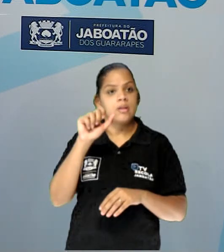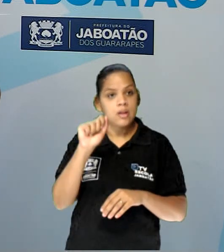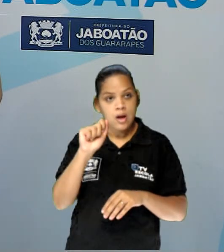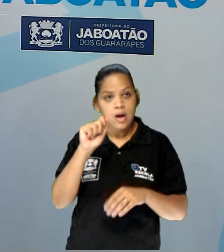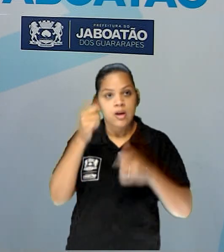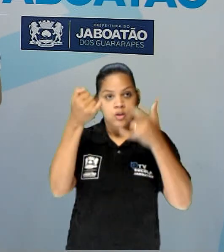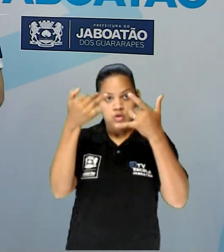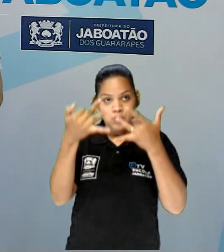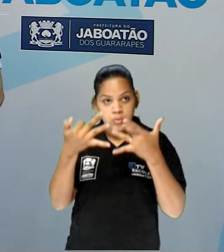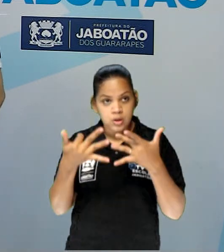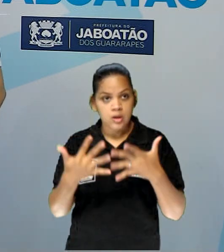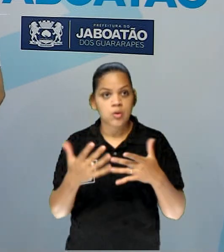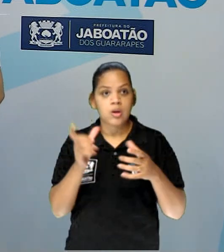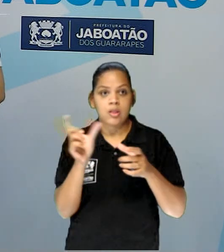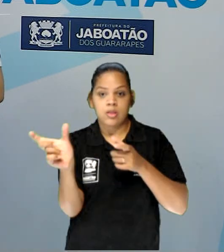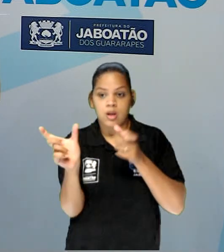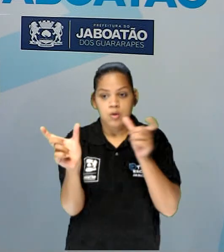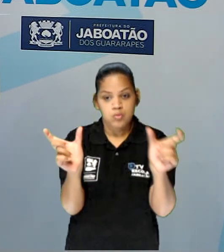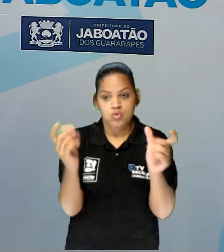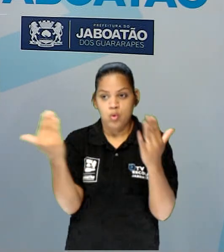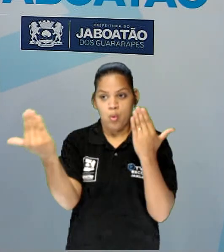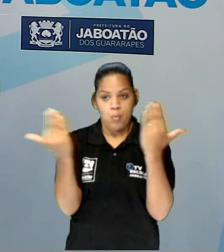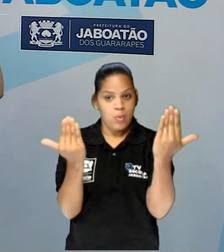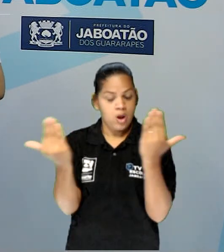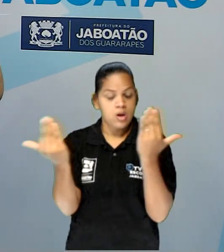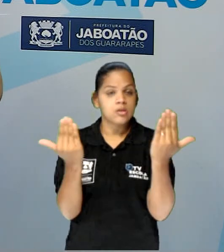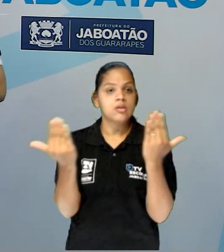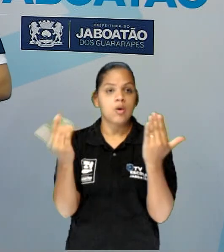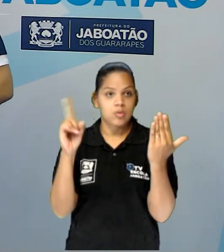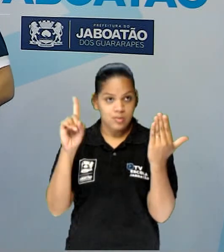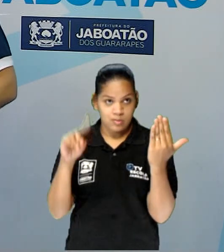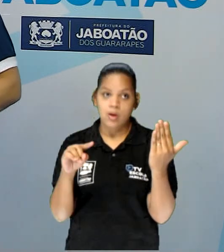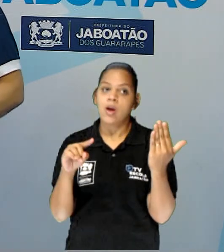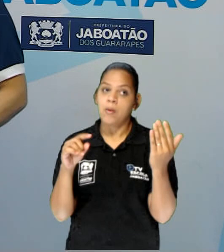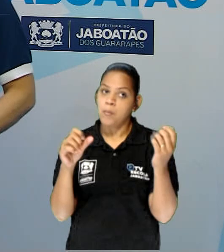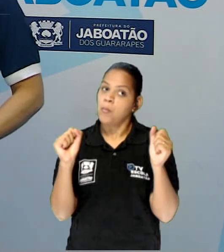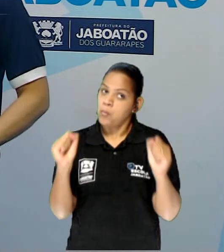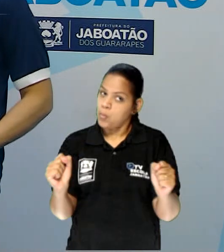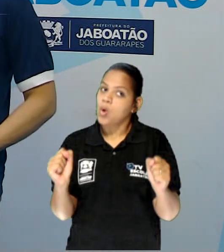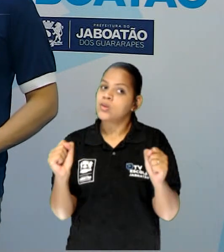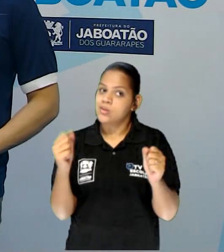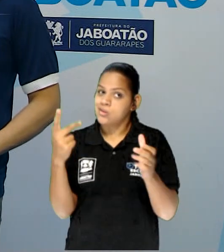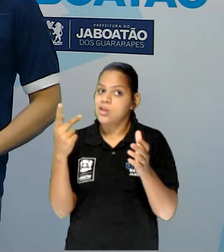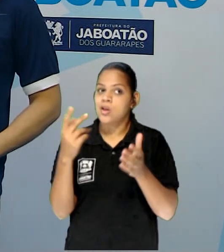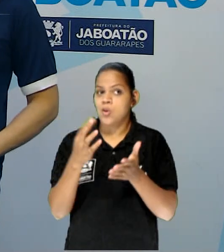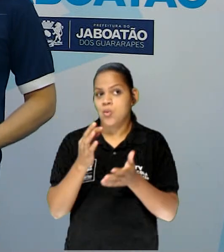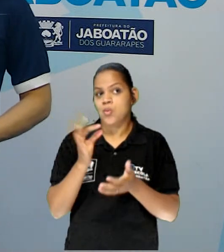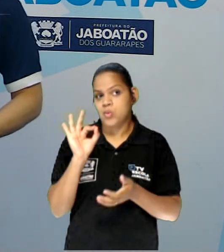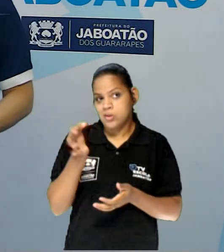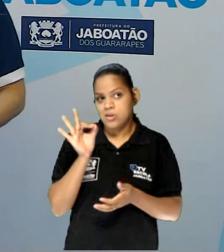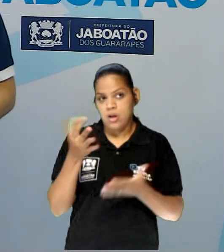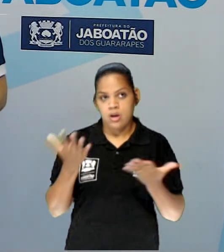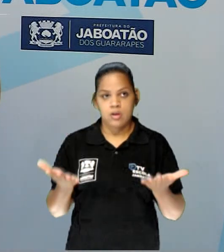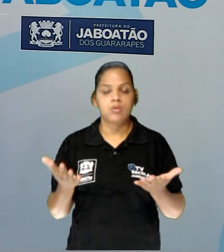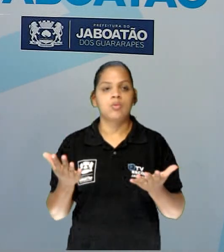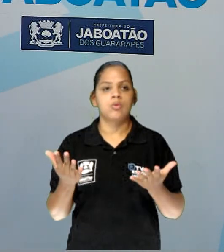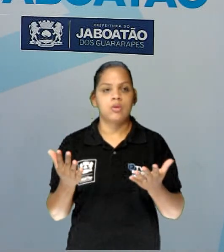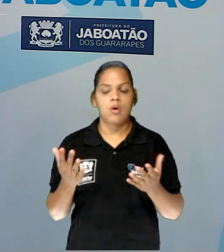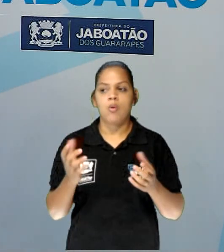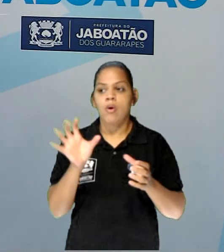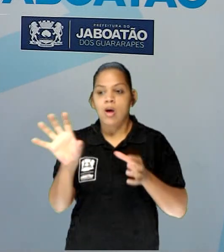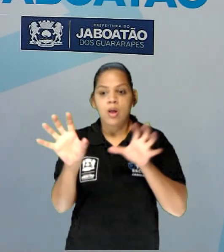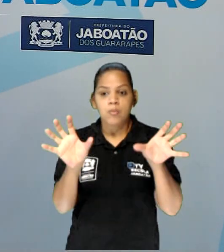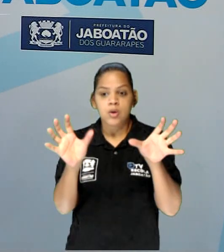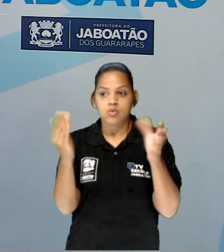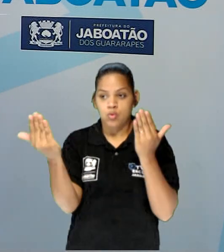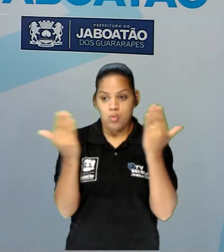A, ele é o mais forte para ser a nossa resposta. Vamos lembrar essa regrinha aqui. Elementos que indicam comparações ou